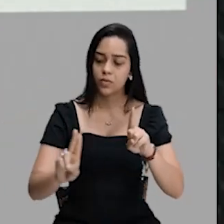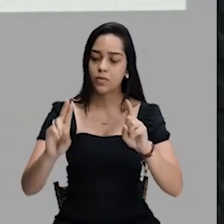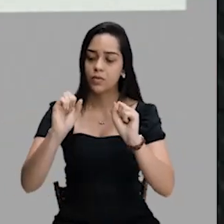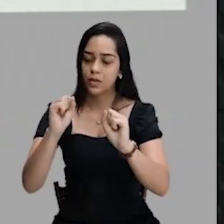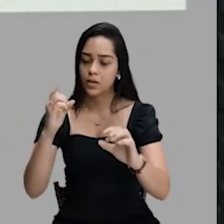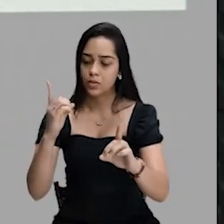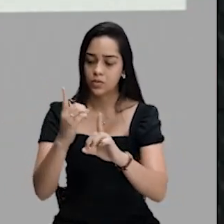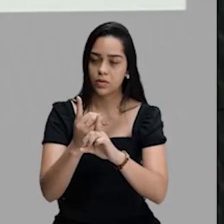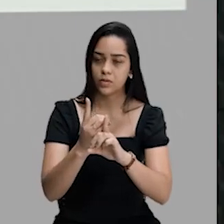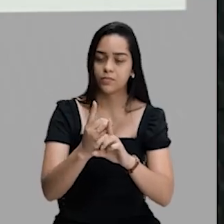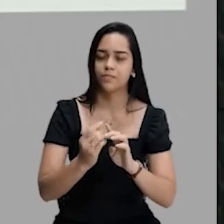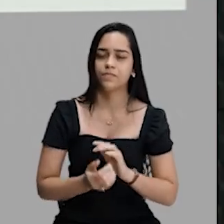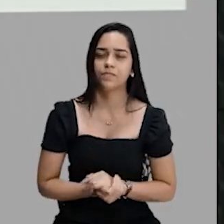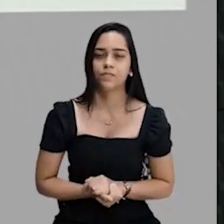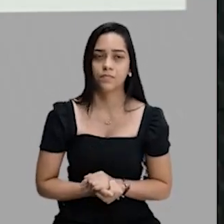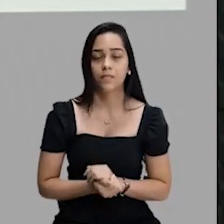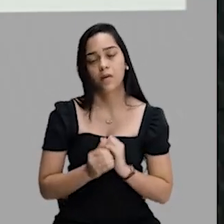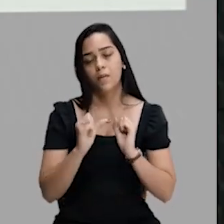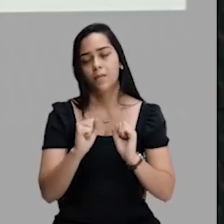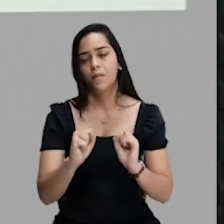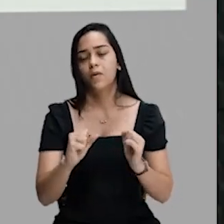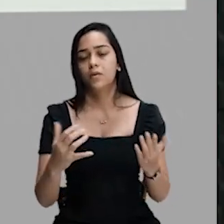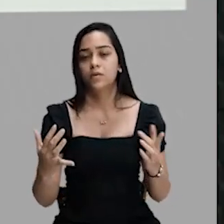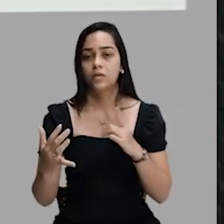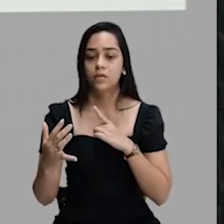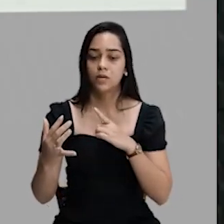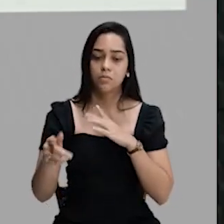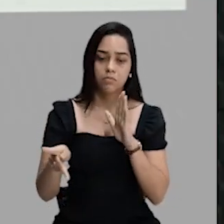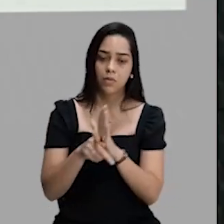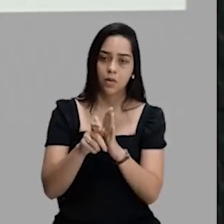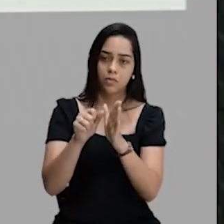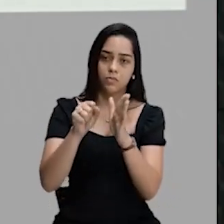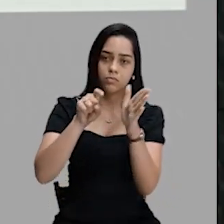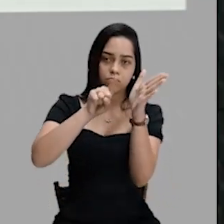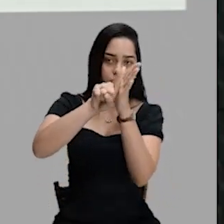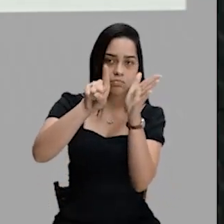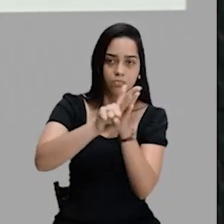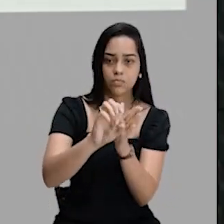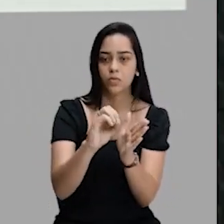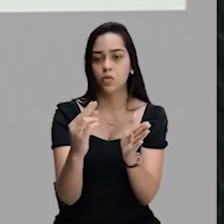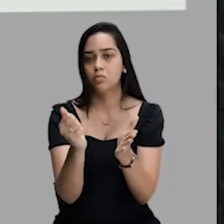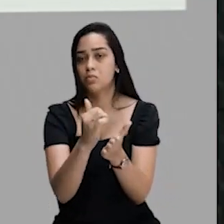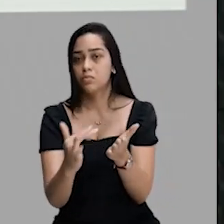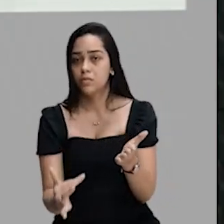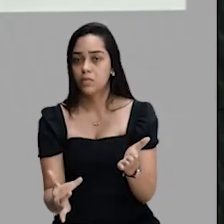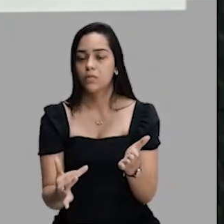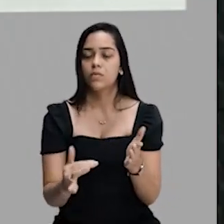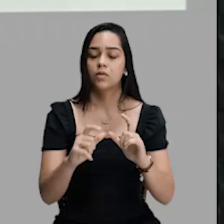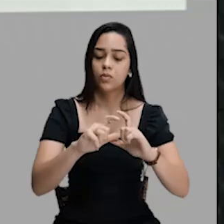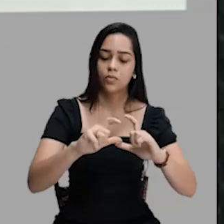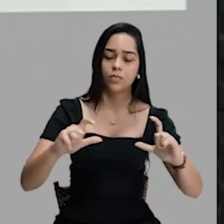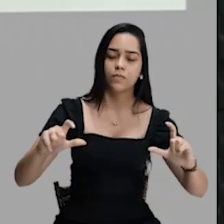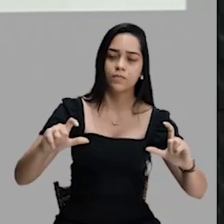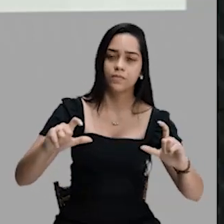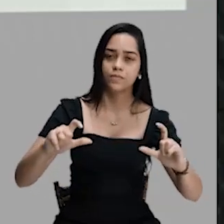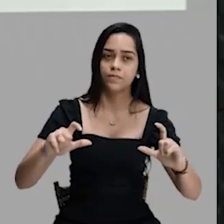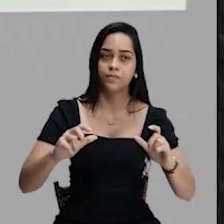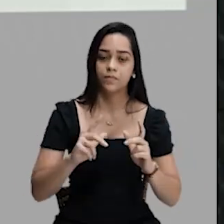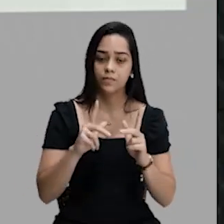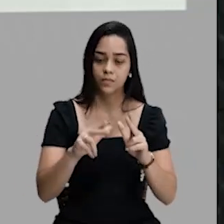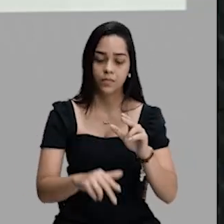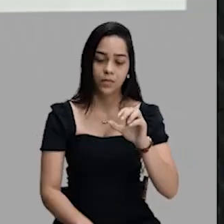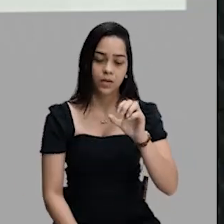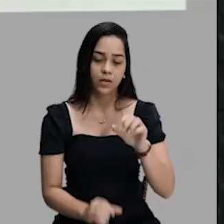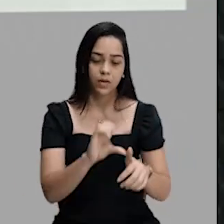encontrar esse dado. Então, aí pode ser o dado de um exercício, de uma questão. Então, a fórmula